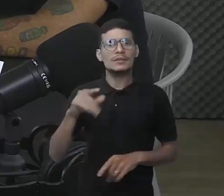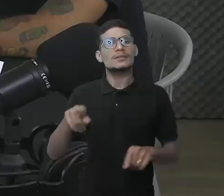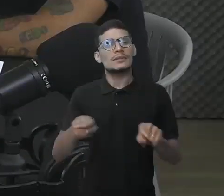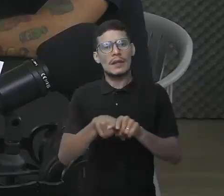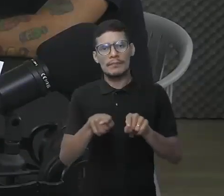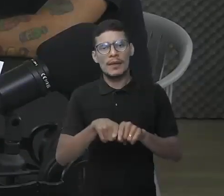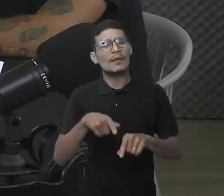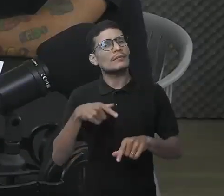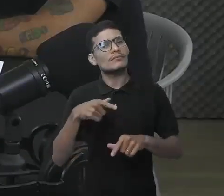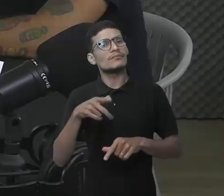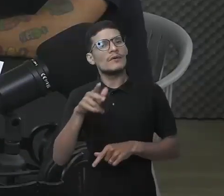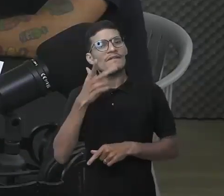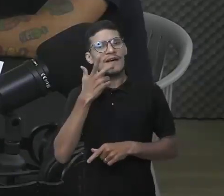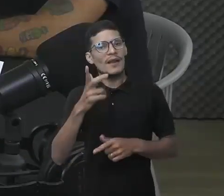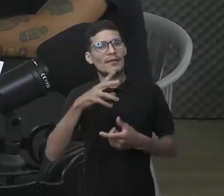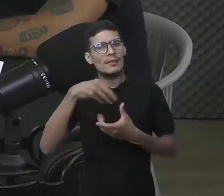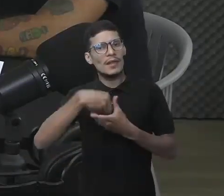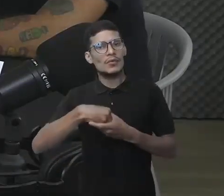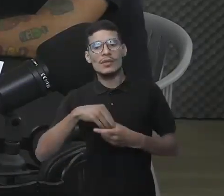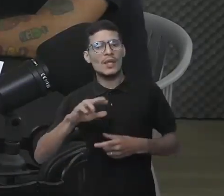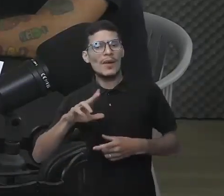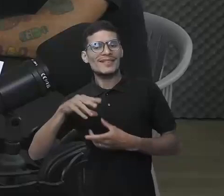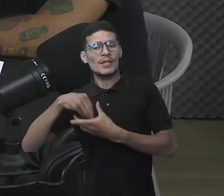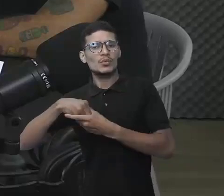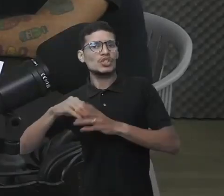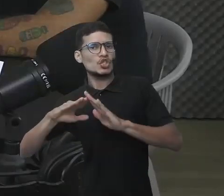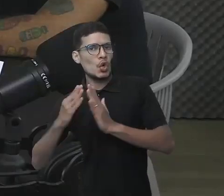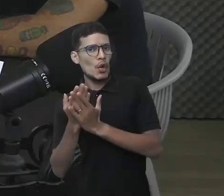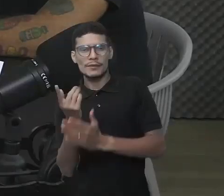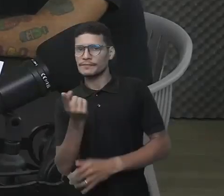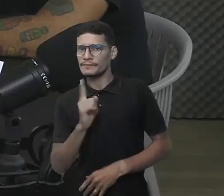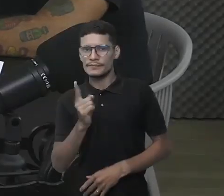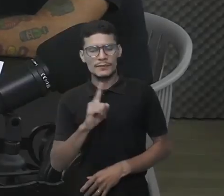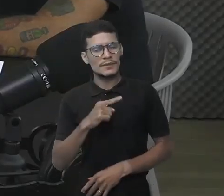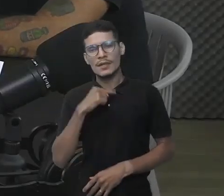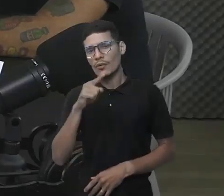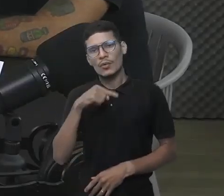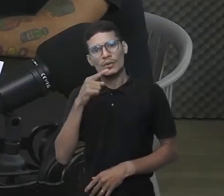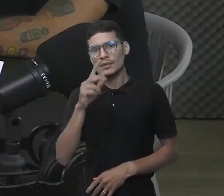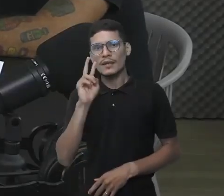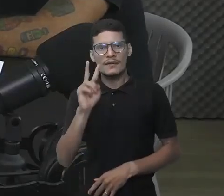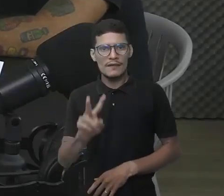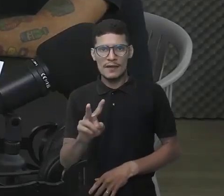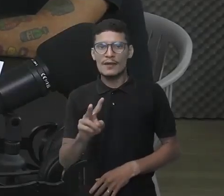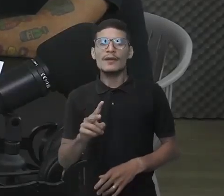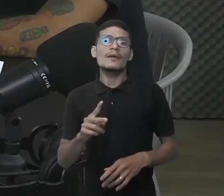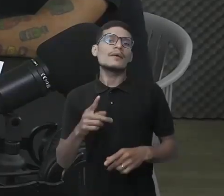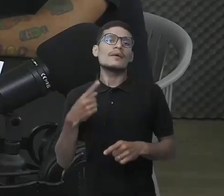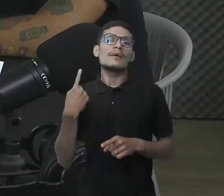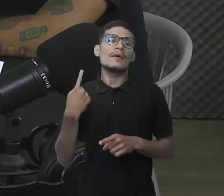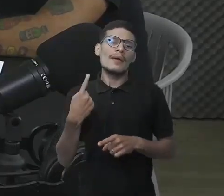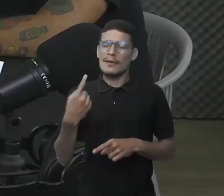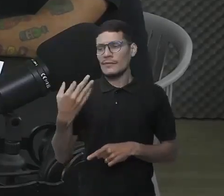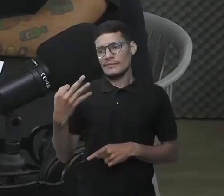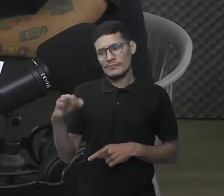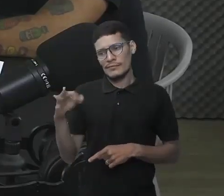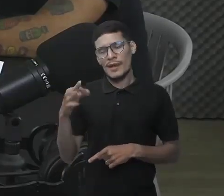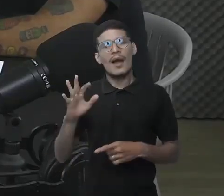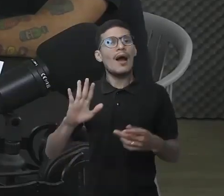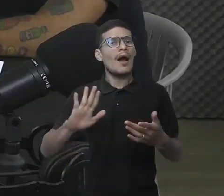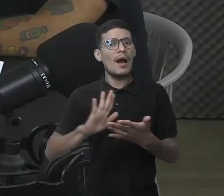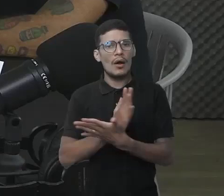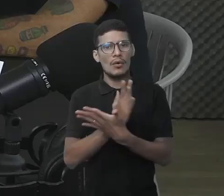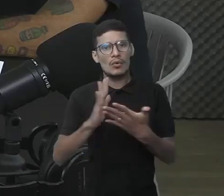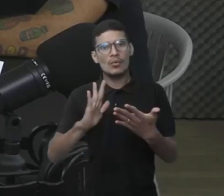não é Que trabalhado nas bacana. escolas. Nas escolas não, a gente não vê E esse. se criam multiplicadores, né. Exatamente, e alguns passam a